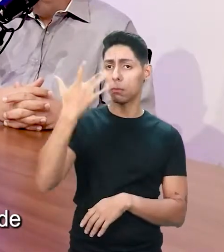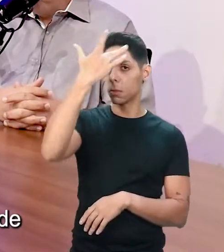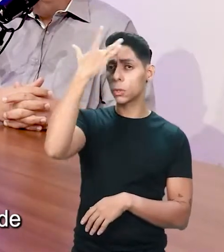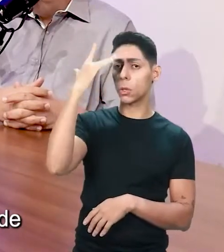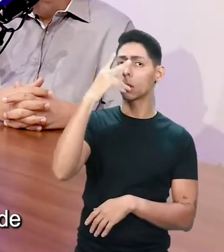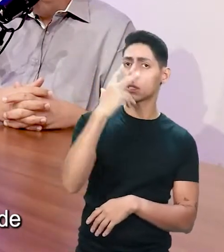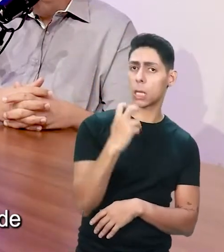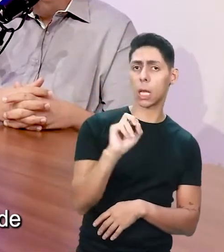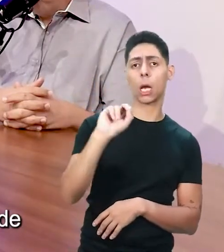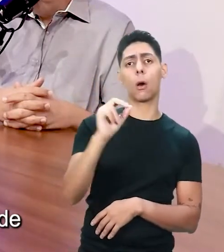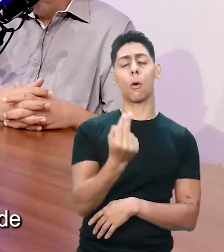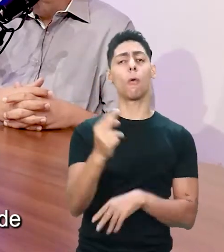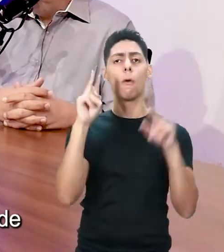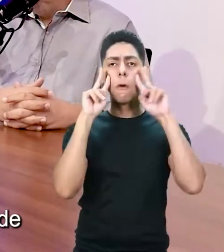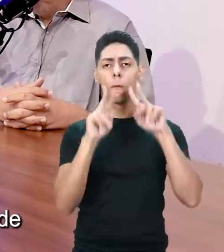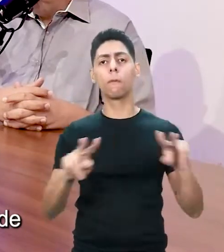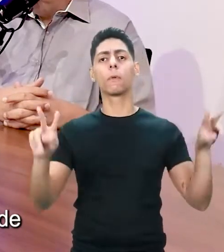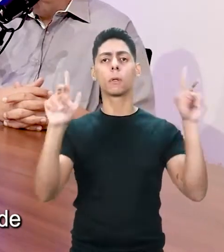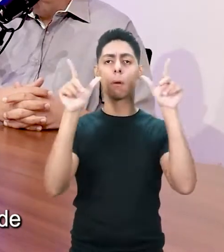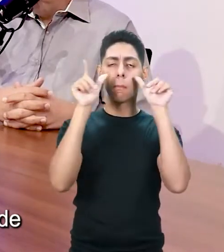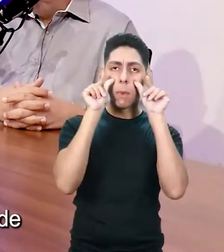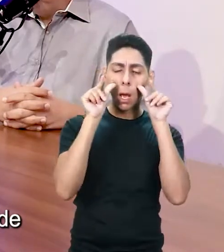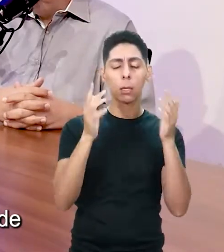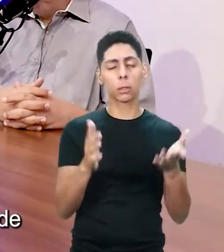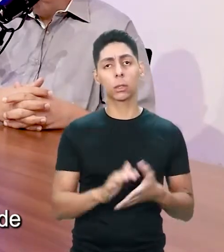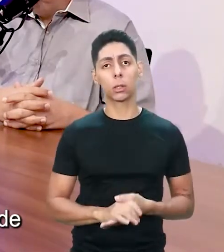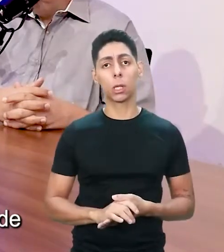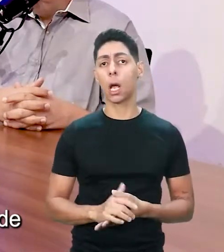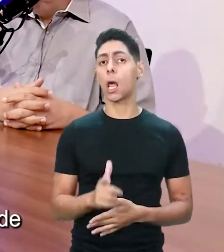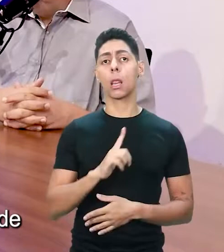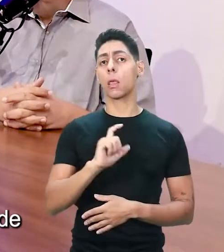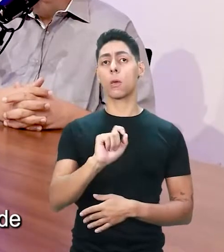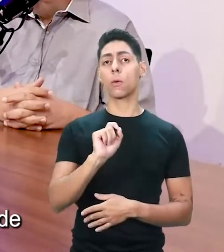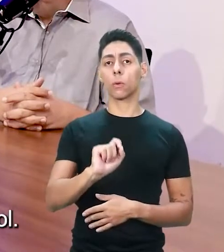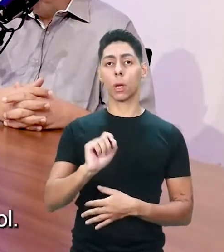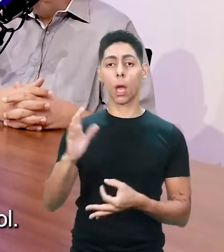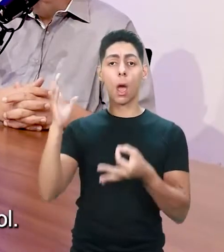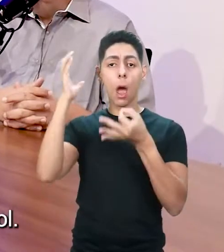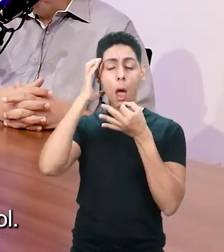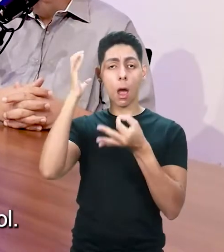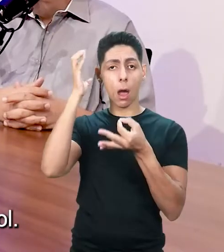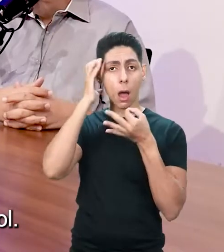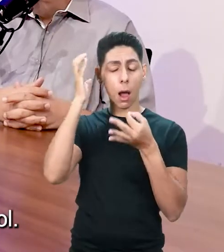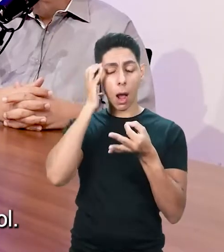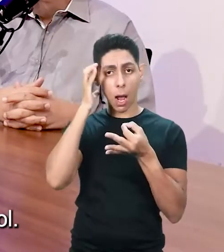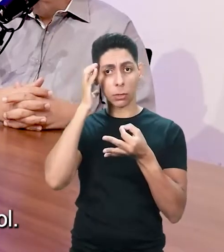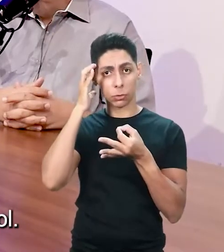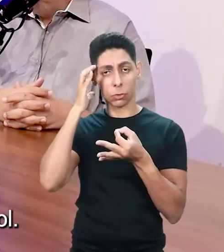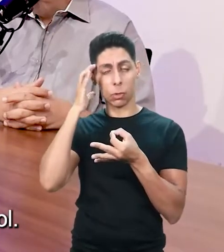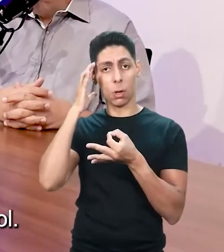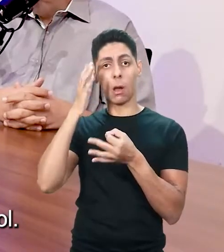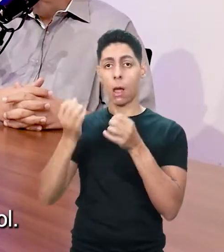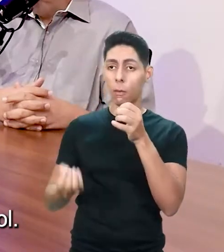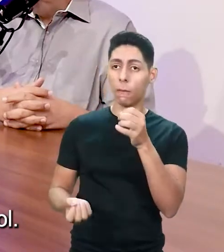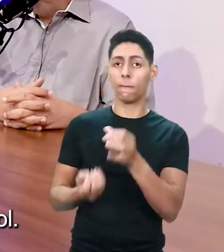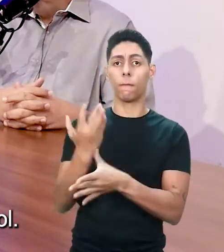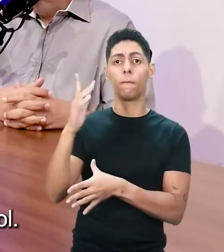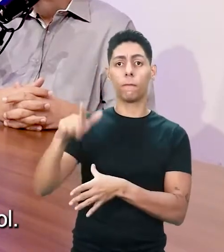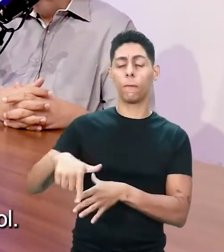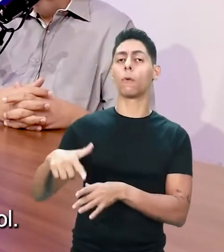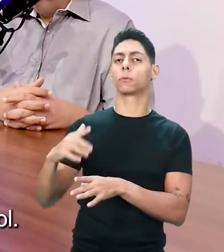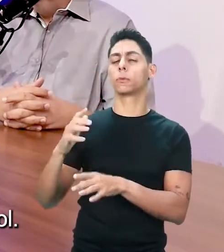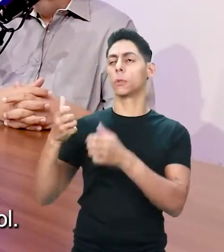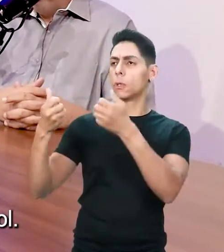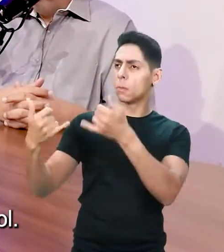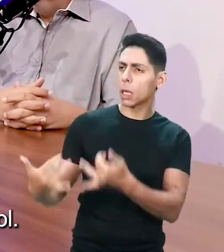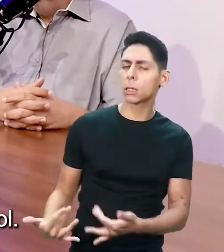ou com baixa visão, se não todos, a maioria, nós temos no rádio nossa grande fonte de companhia, informação, descrição da